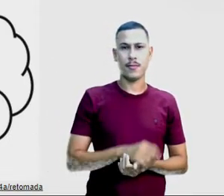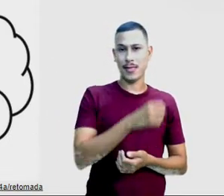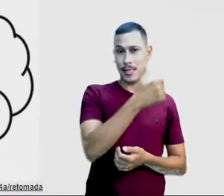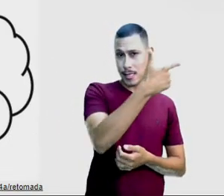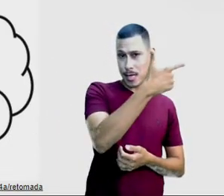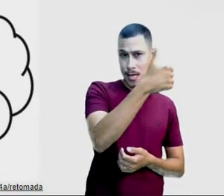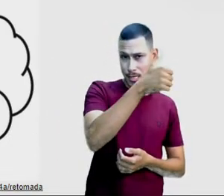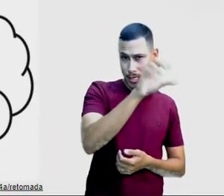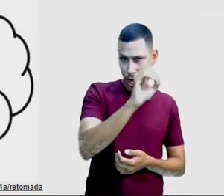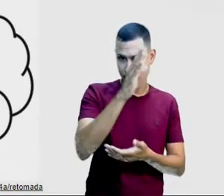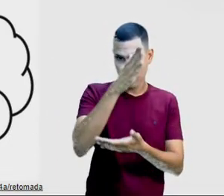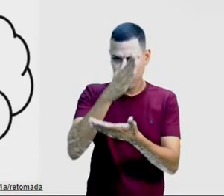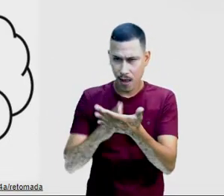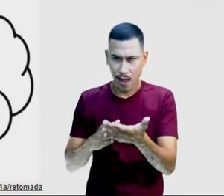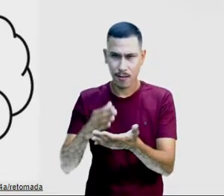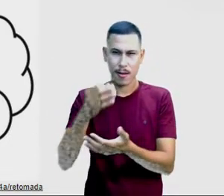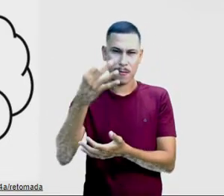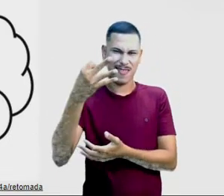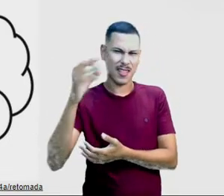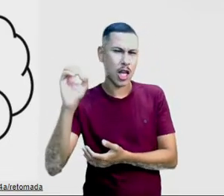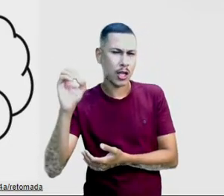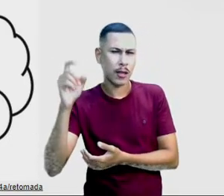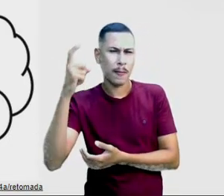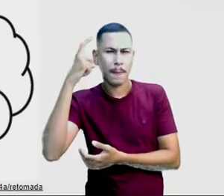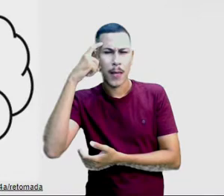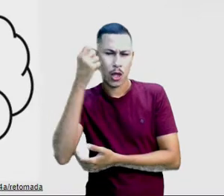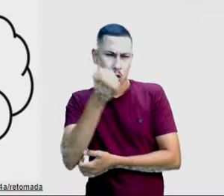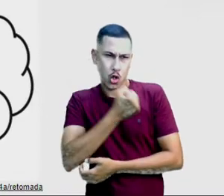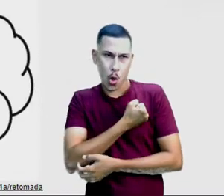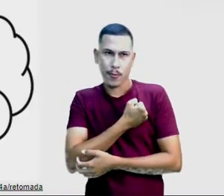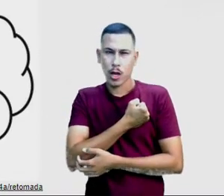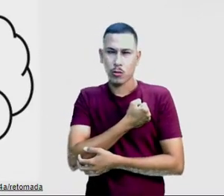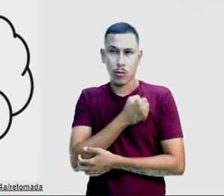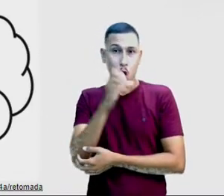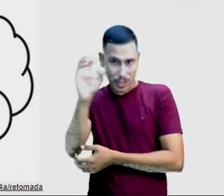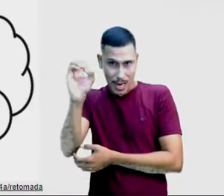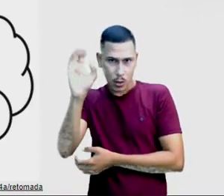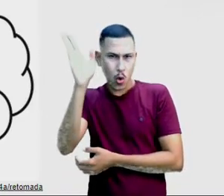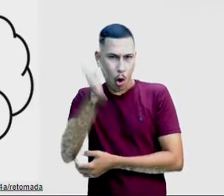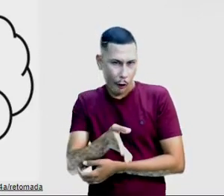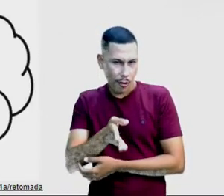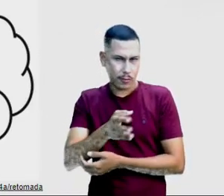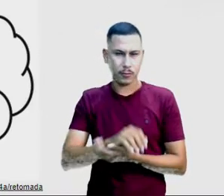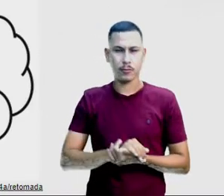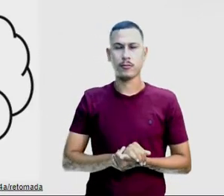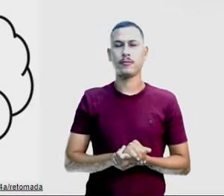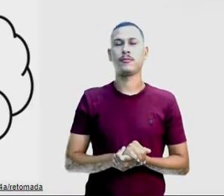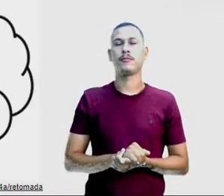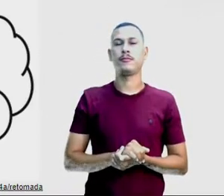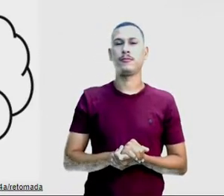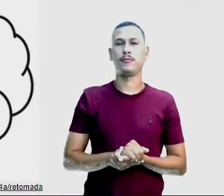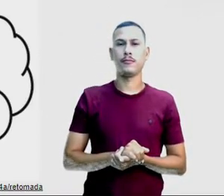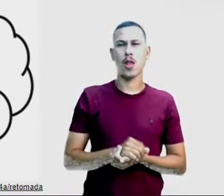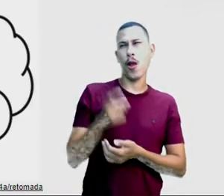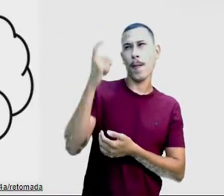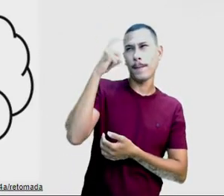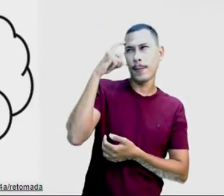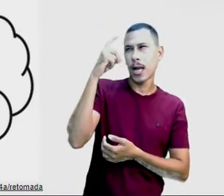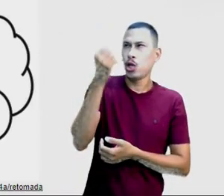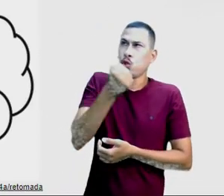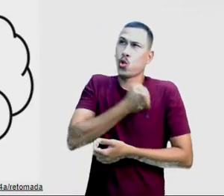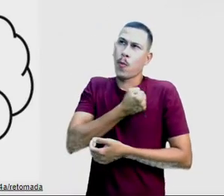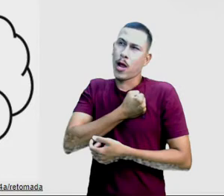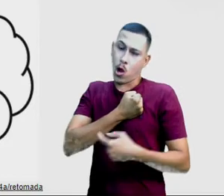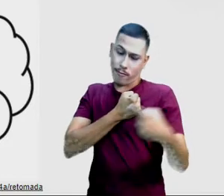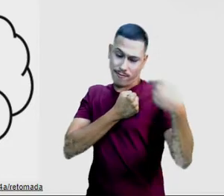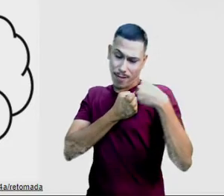fazer? Eu vou pensar num número. Vou esquecer meu zero, né? Que é por 10. Vou pensar num